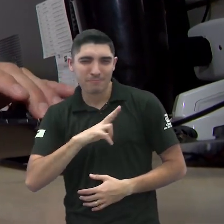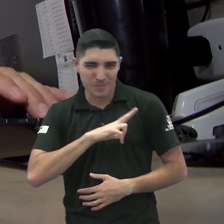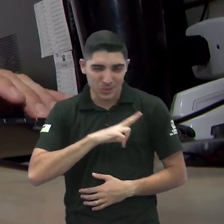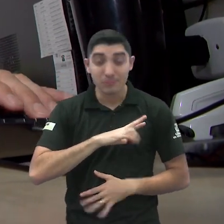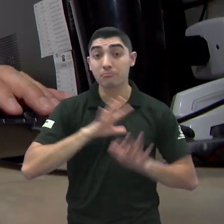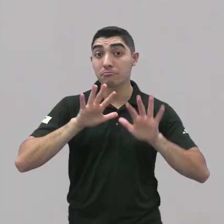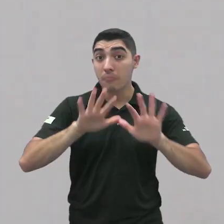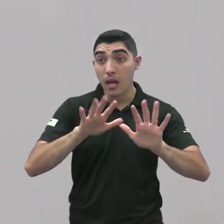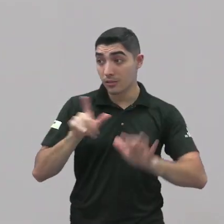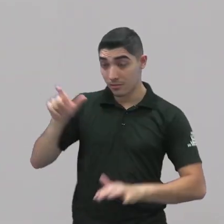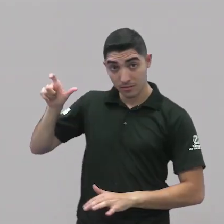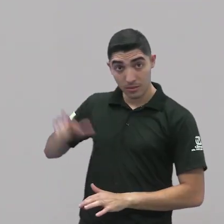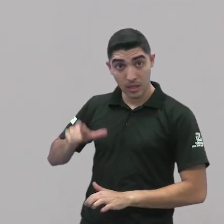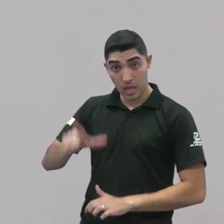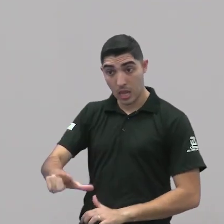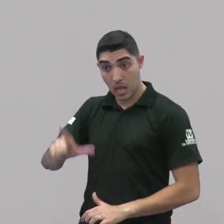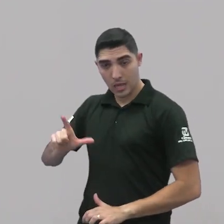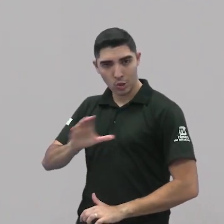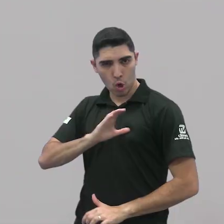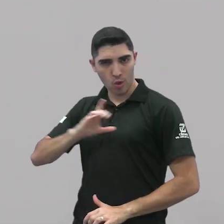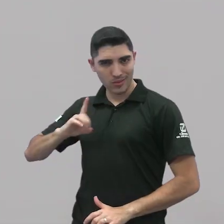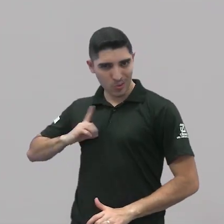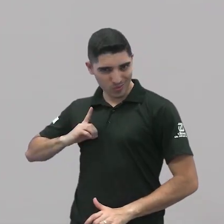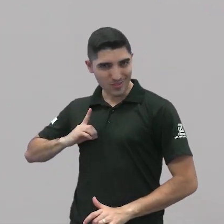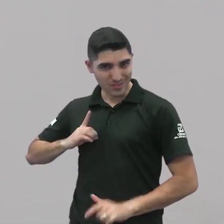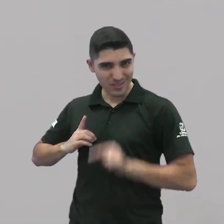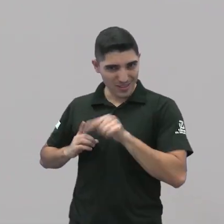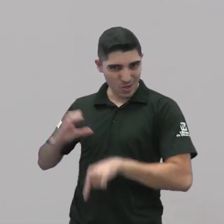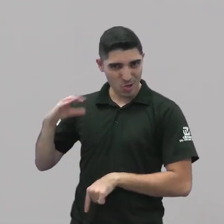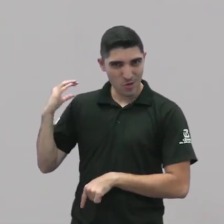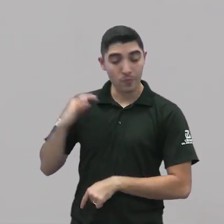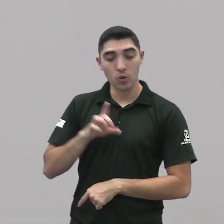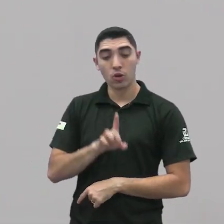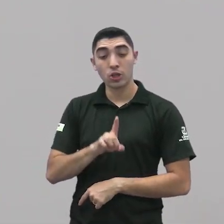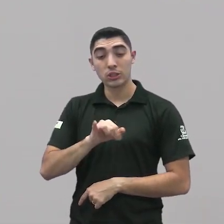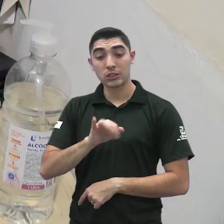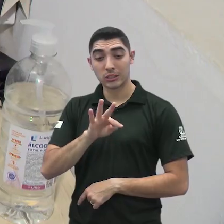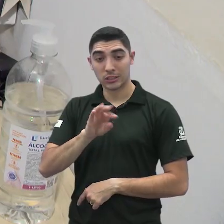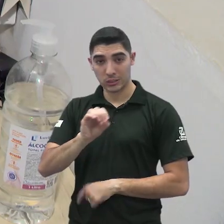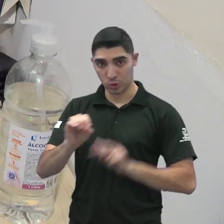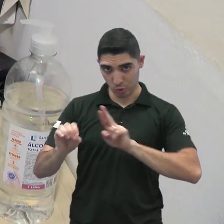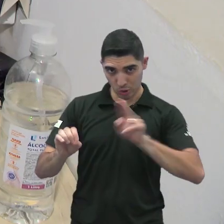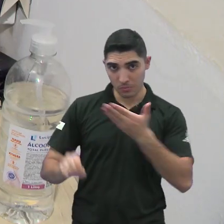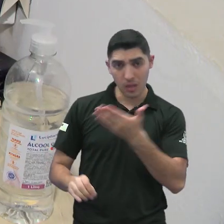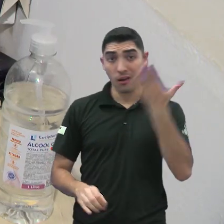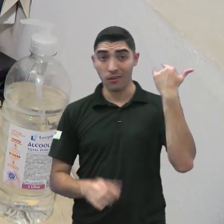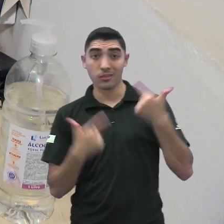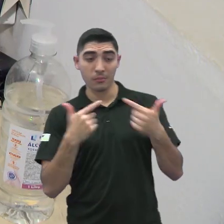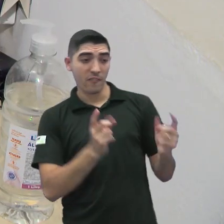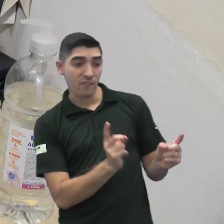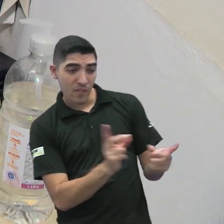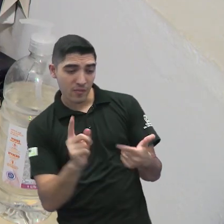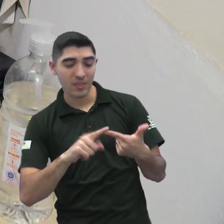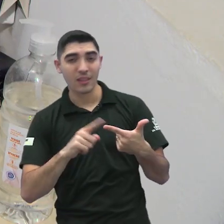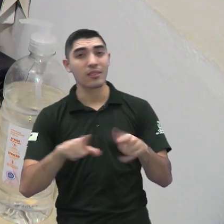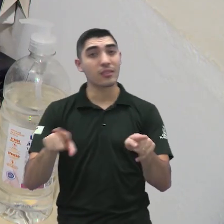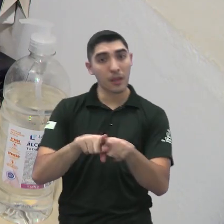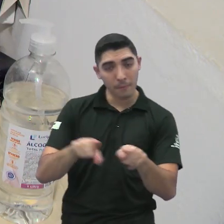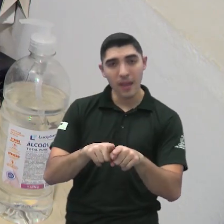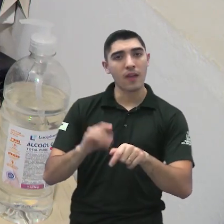nos bastidores. Antes de se tornar coordenador da Defesa Civil do município, o Dito conta que já foi